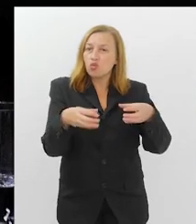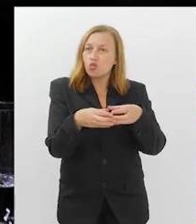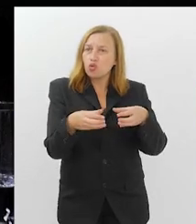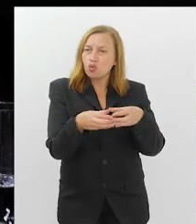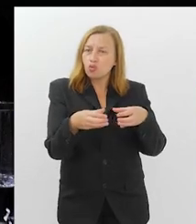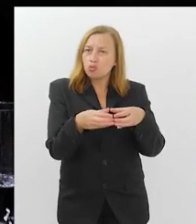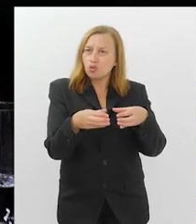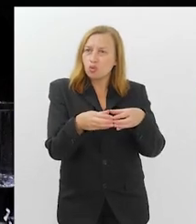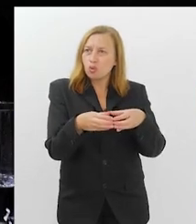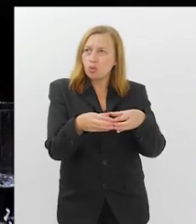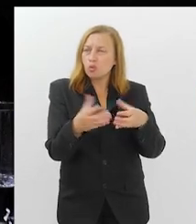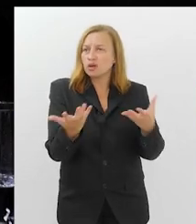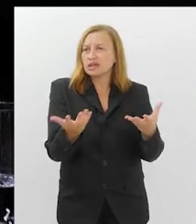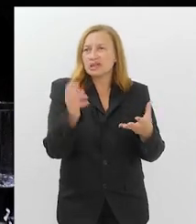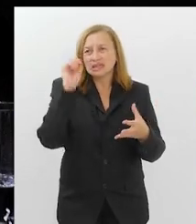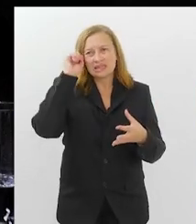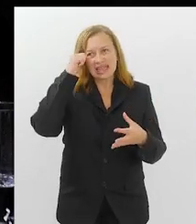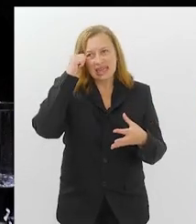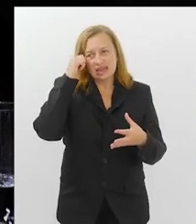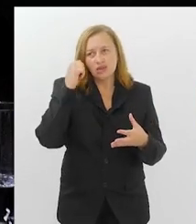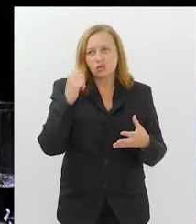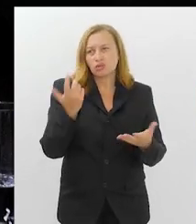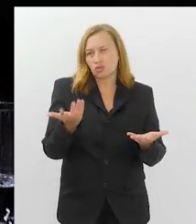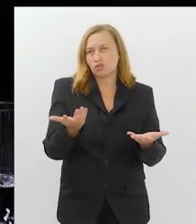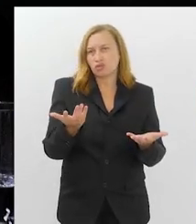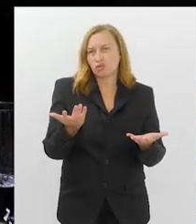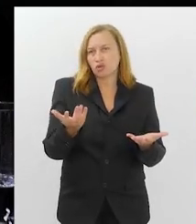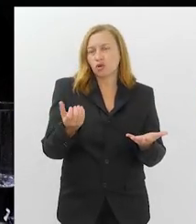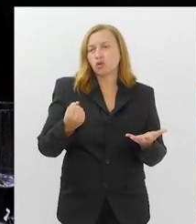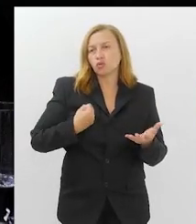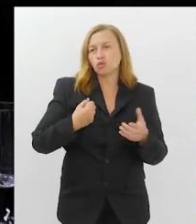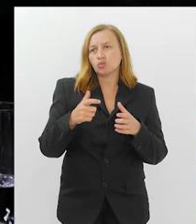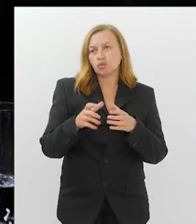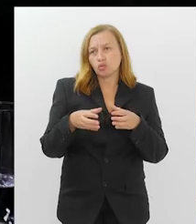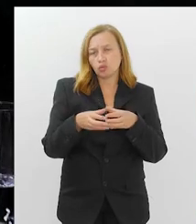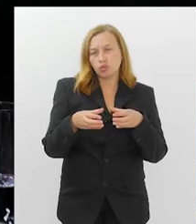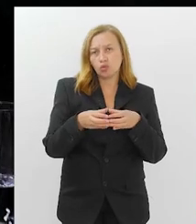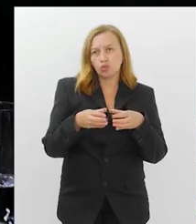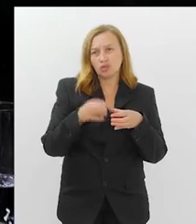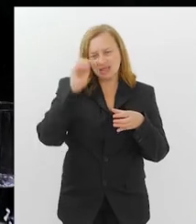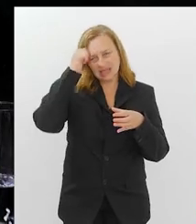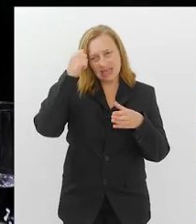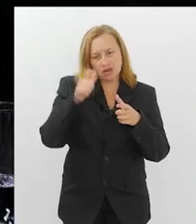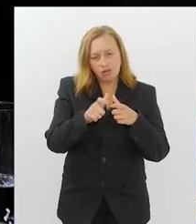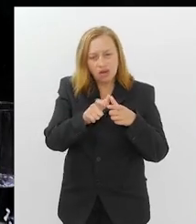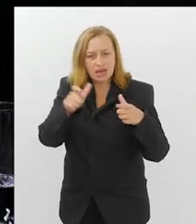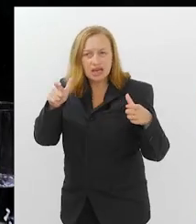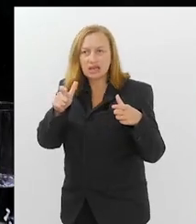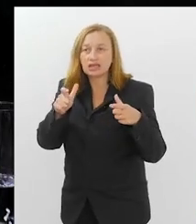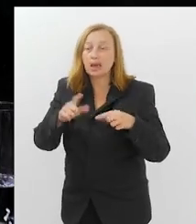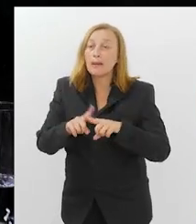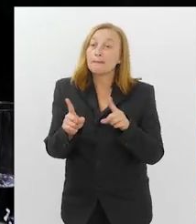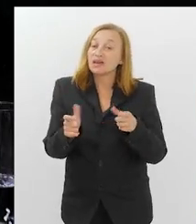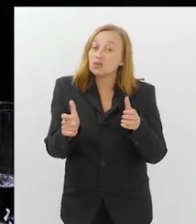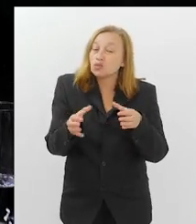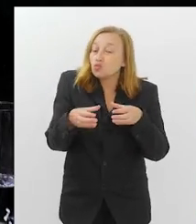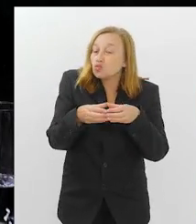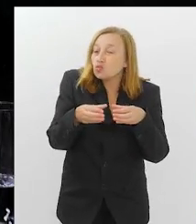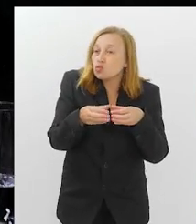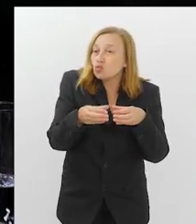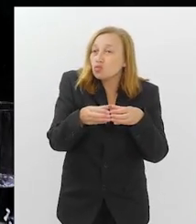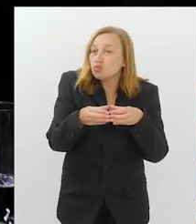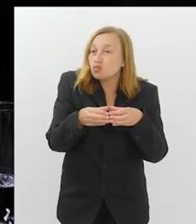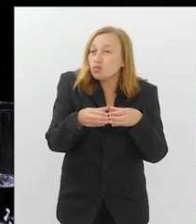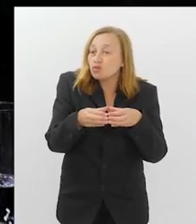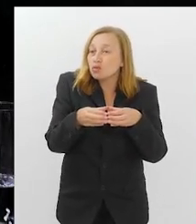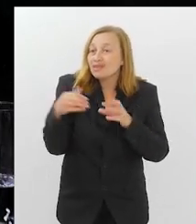população, eu já não trato como minoria, porque nós somos a maioria, mas a minoria em